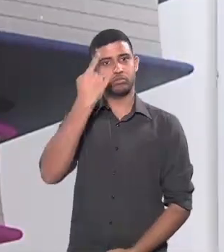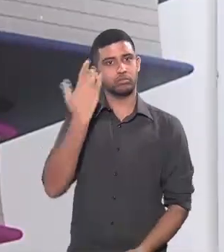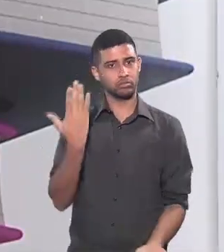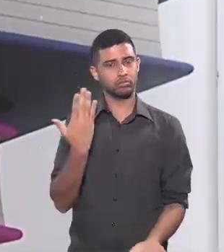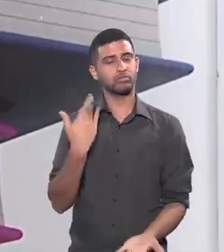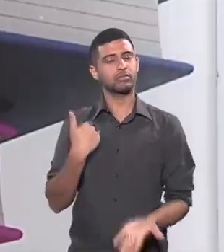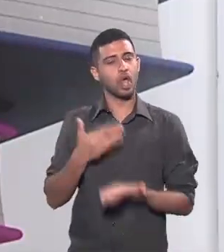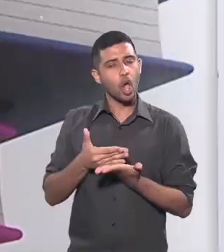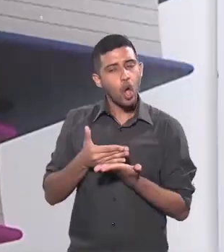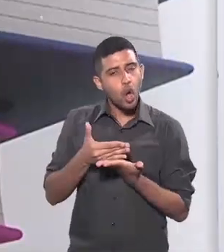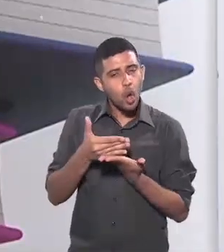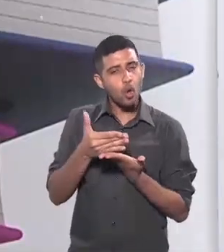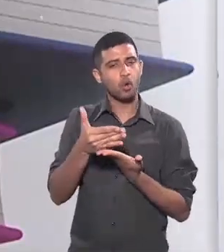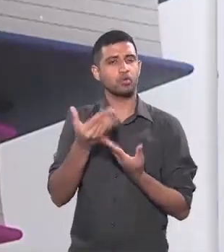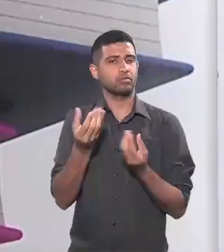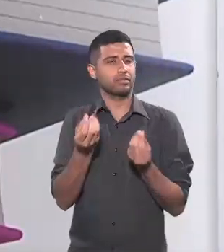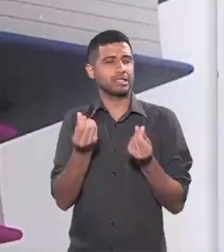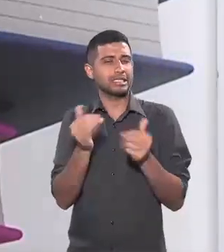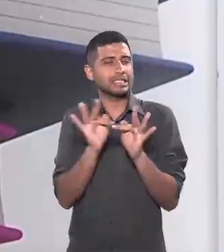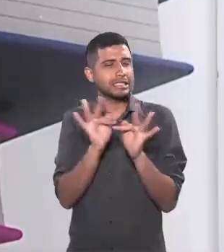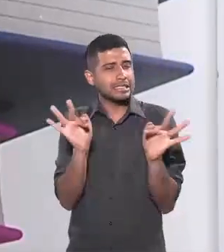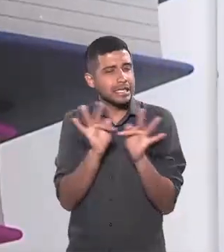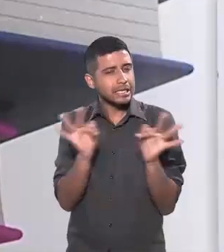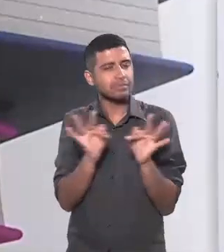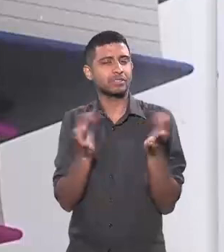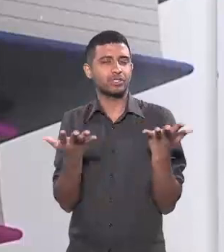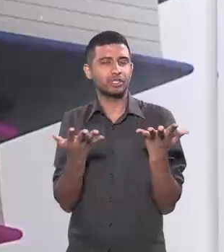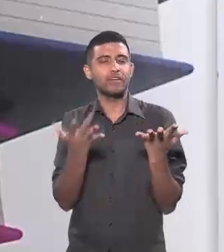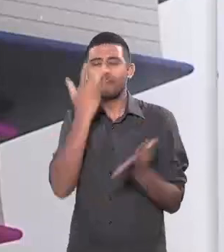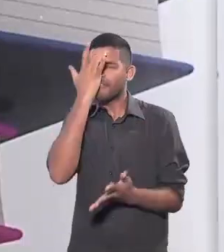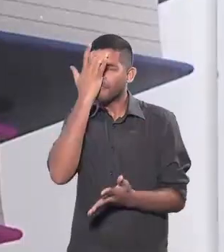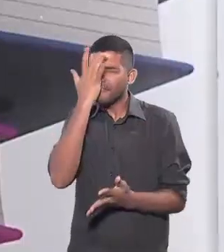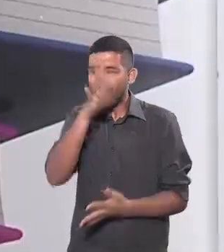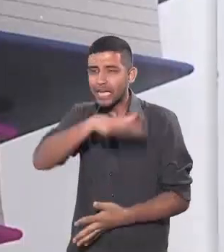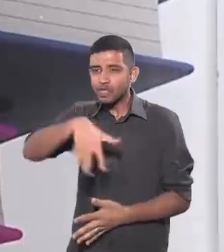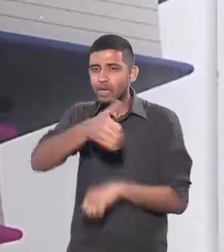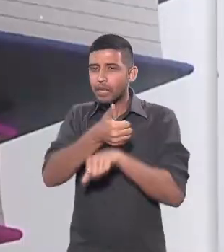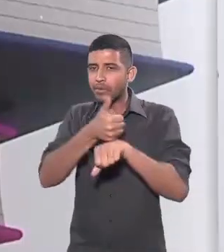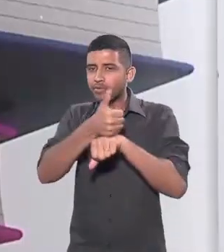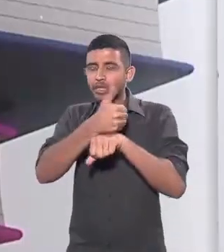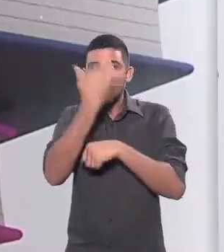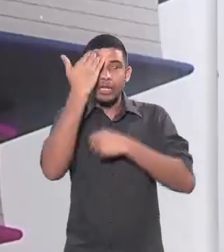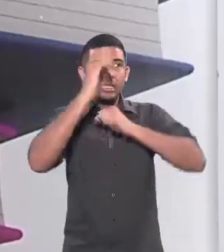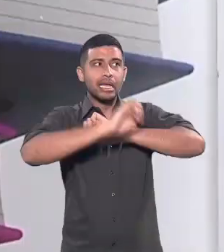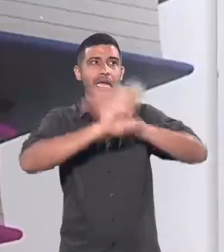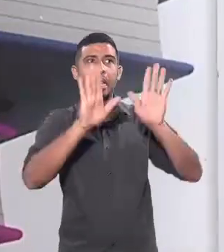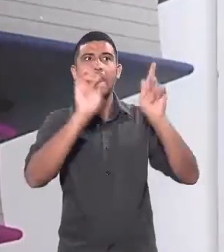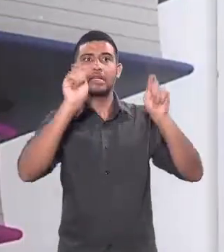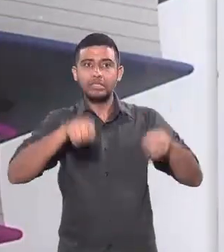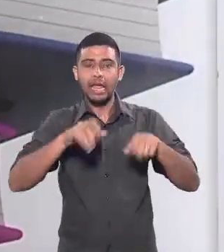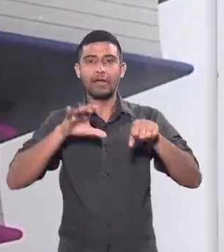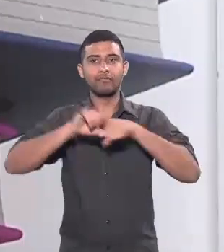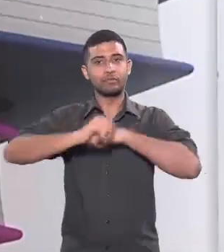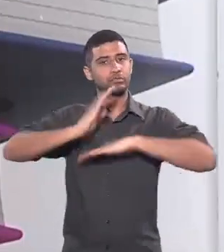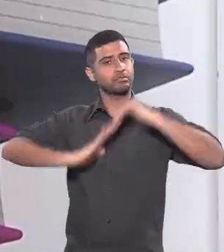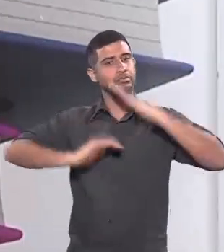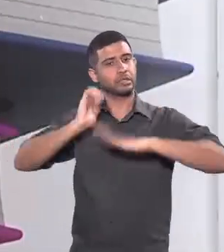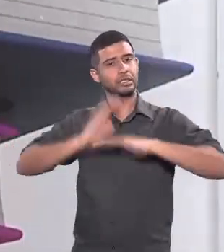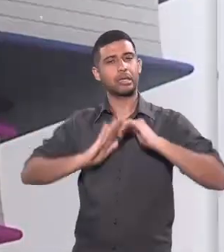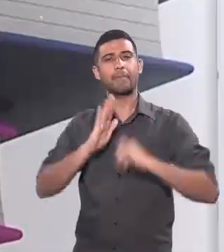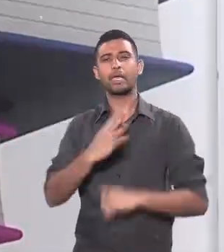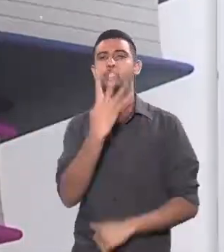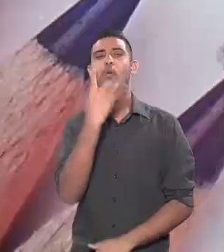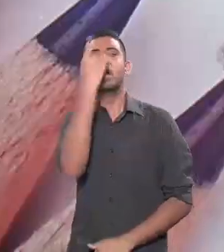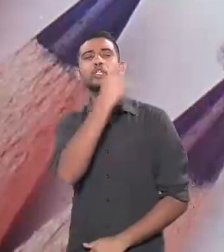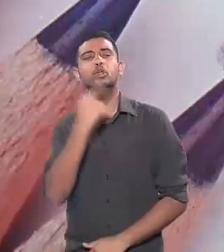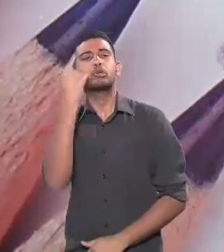né? Então a gente começa a pegar algo bem mais simples, que facilite o entendimento do profissional que vai se capacitar com a gente. E é quanto